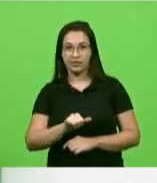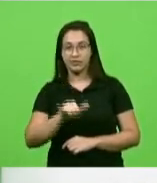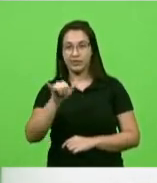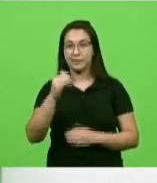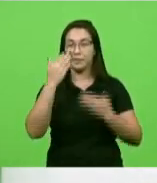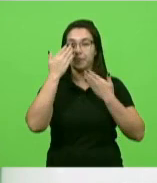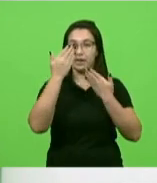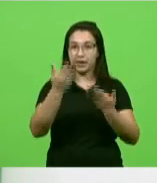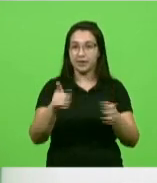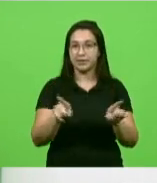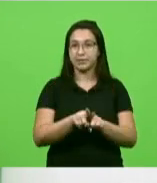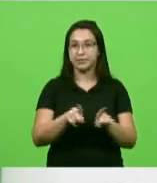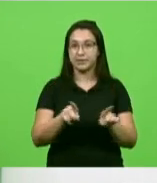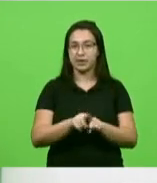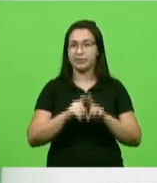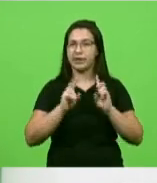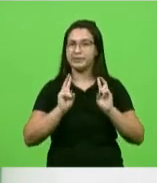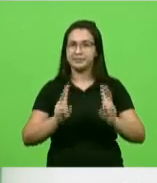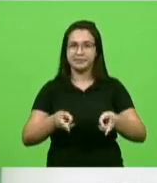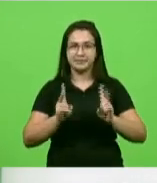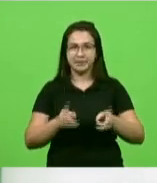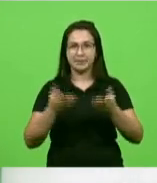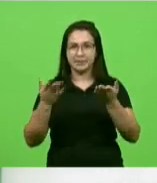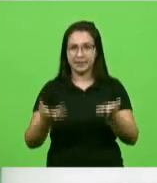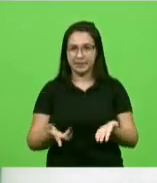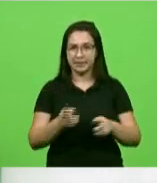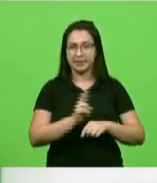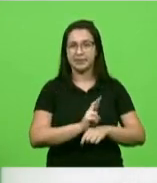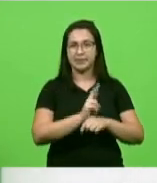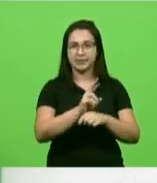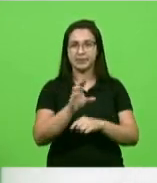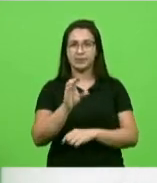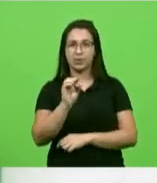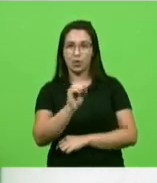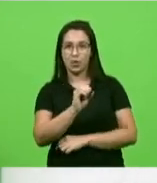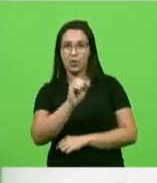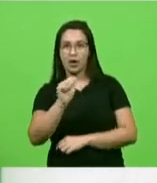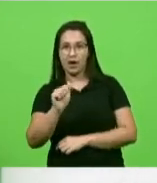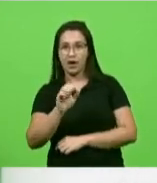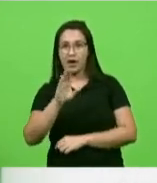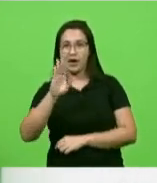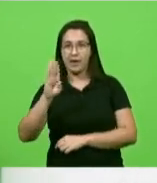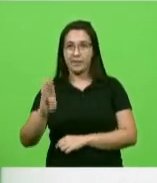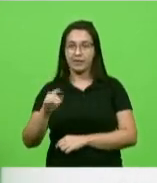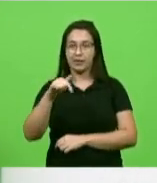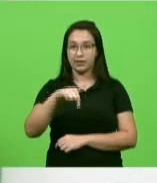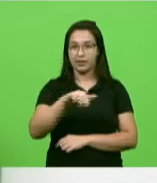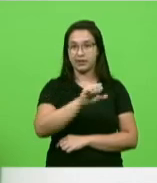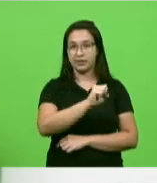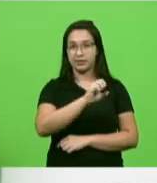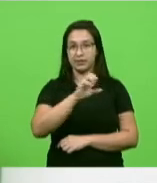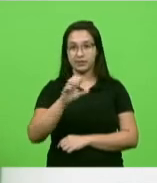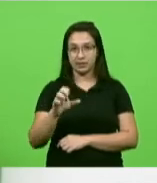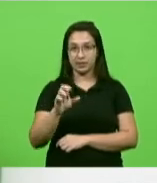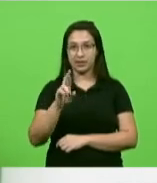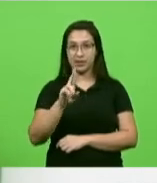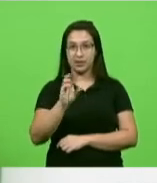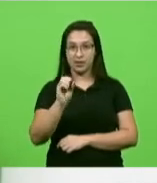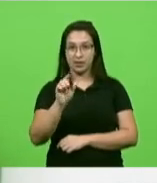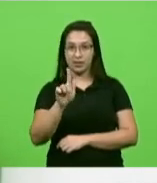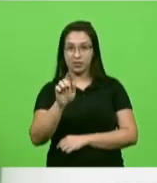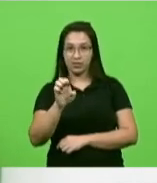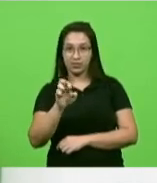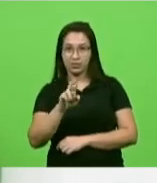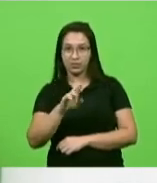Agradeço a participação sempre atuante do representante da Ordem dos Advogados do Brasil, Seção de Santa Catarina, doutor Rogério